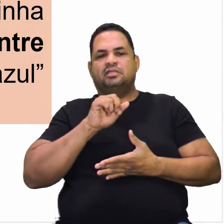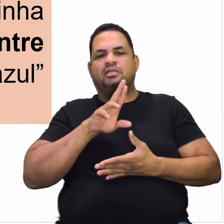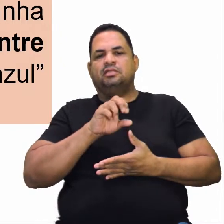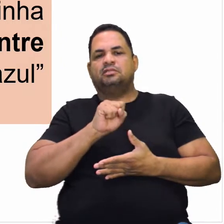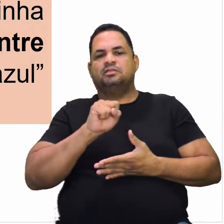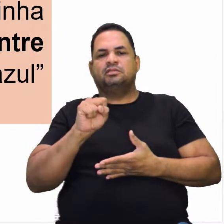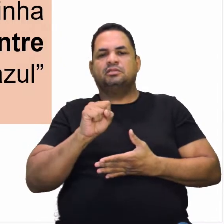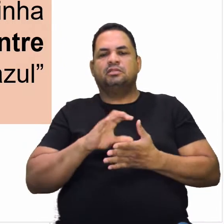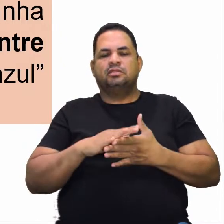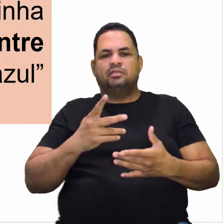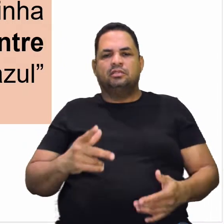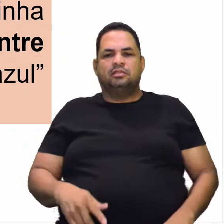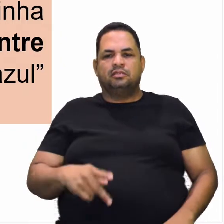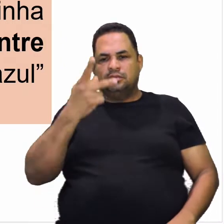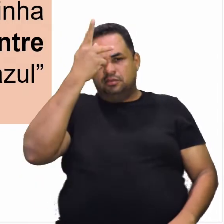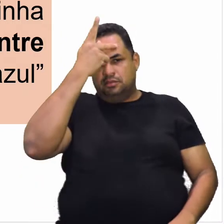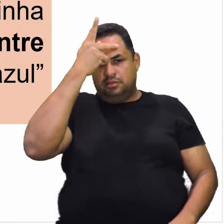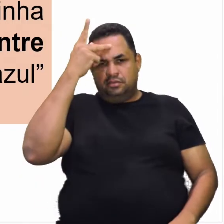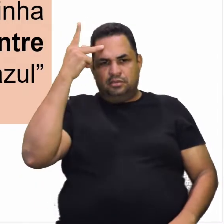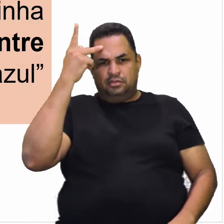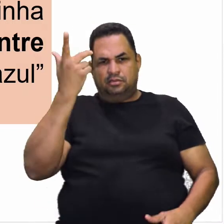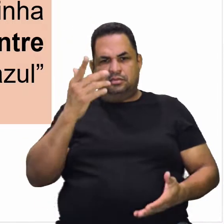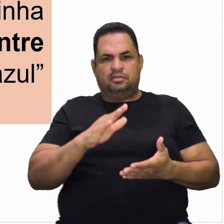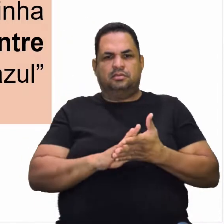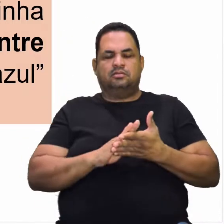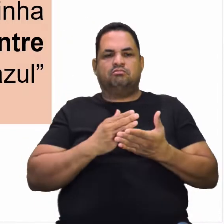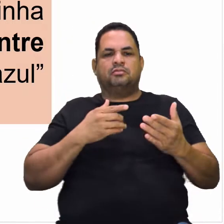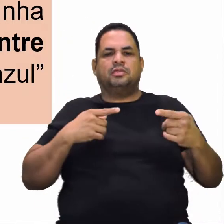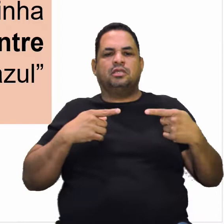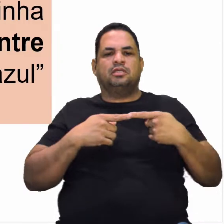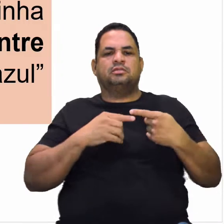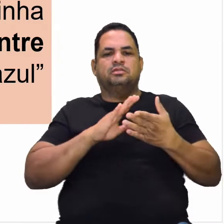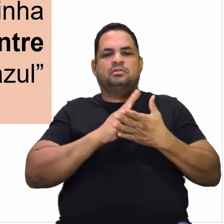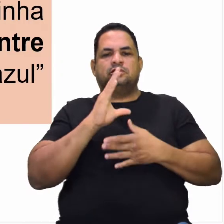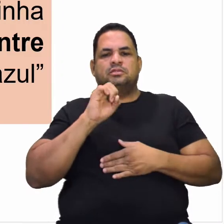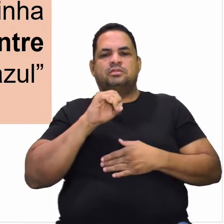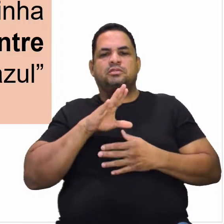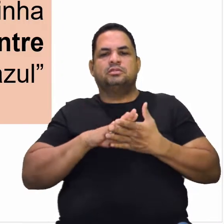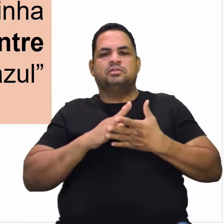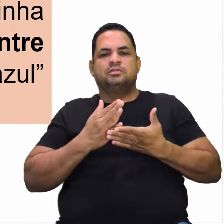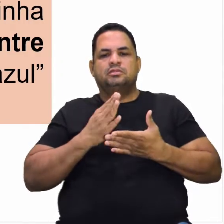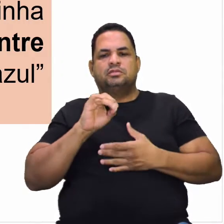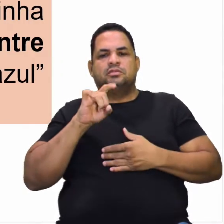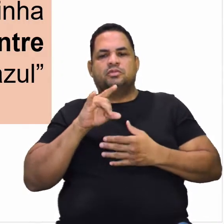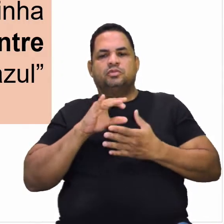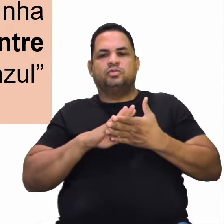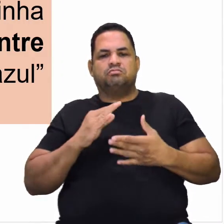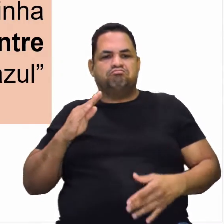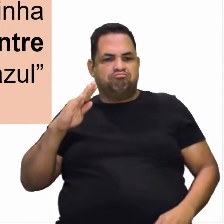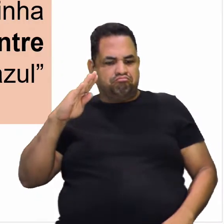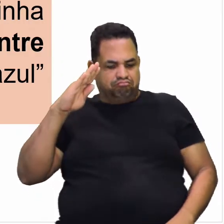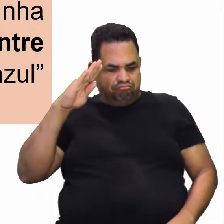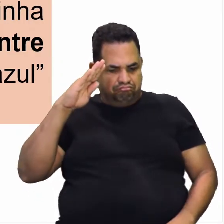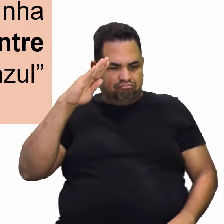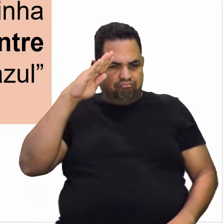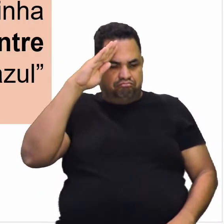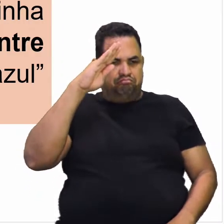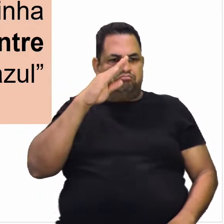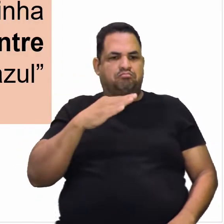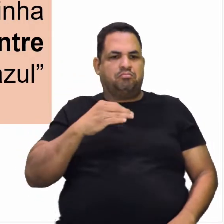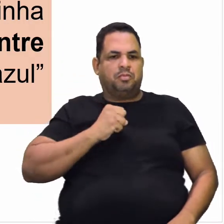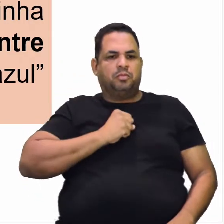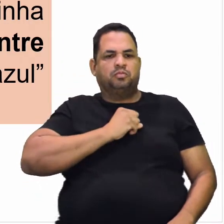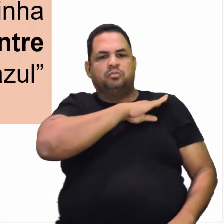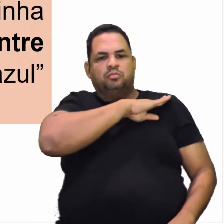vizier, pessoas ligadas diretamente ao faraó. Os sacerdotes, os oficiais do exército